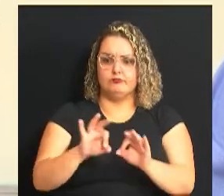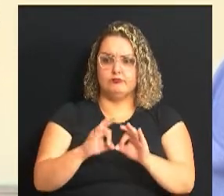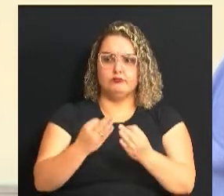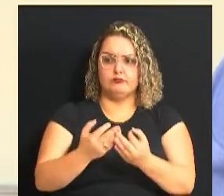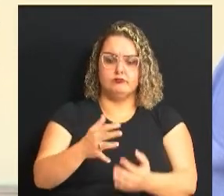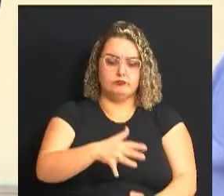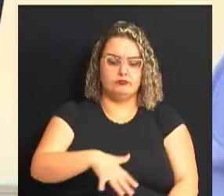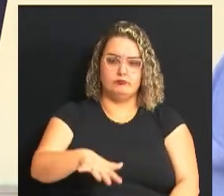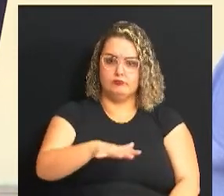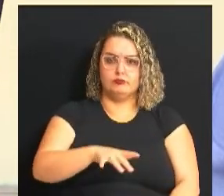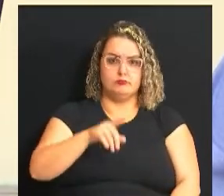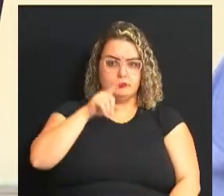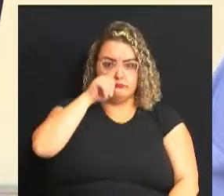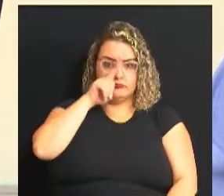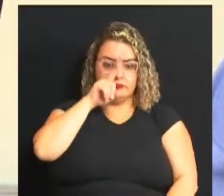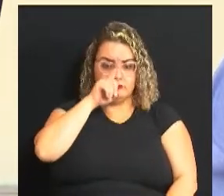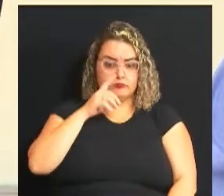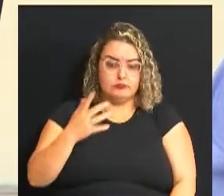de extremo risco.